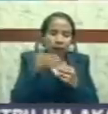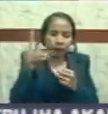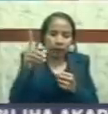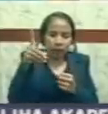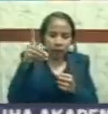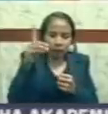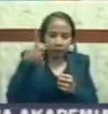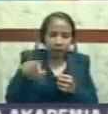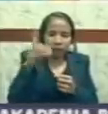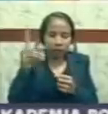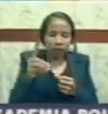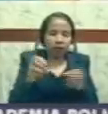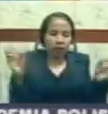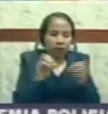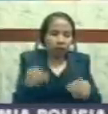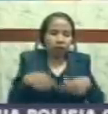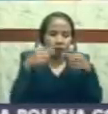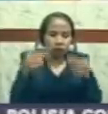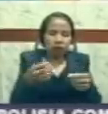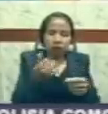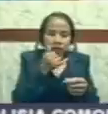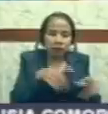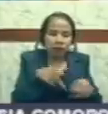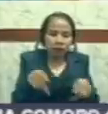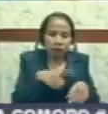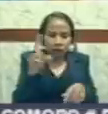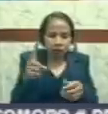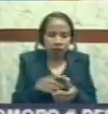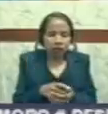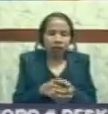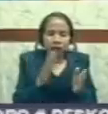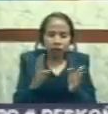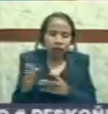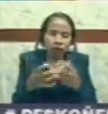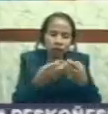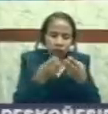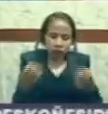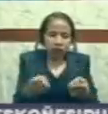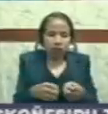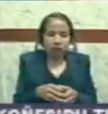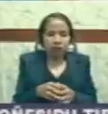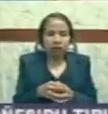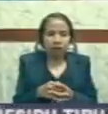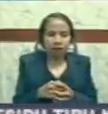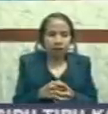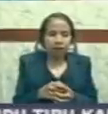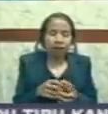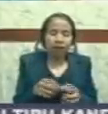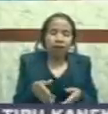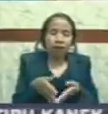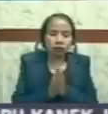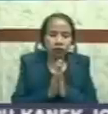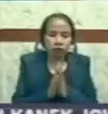fosala, CC deit mak asina, CC deit mal, ne processo keta kida. La fosala baidane. Mas,